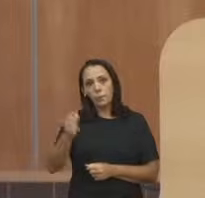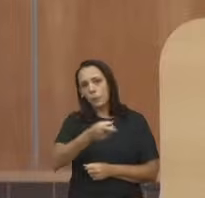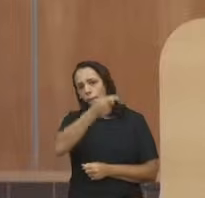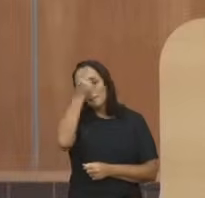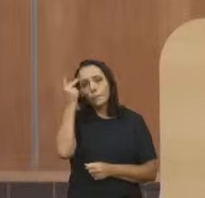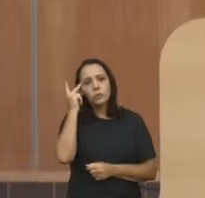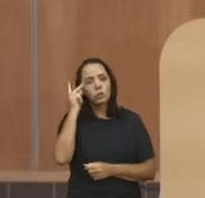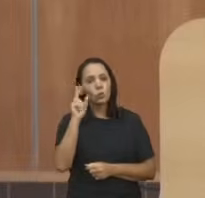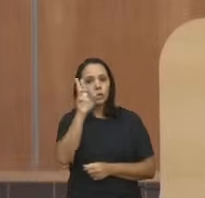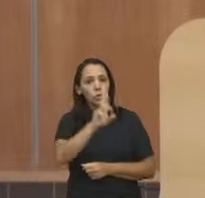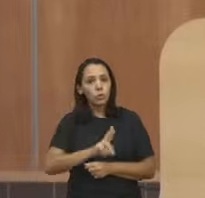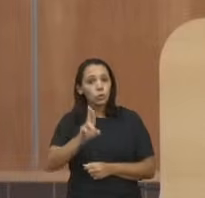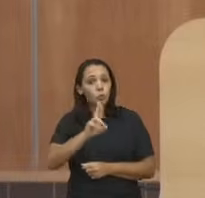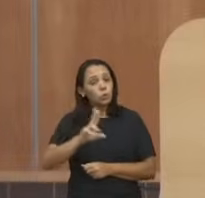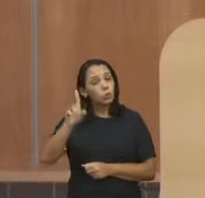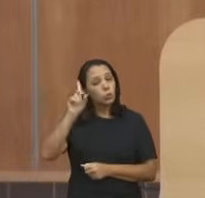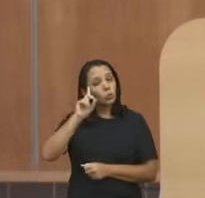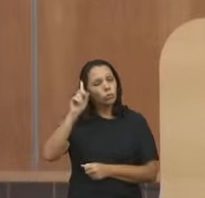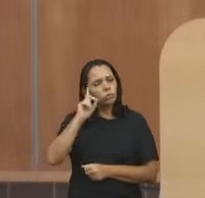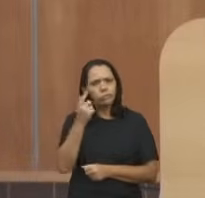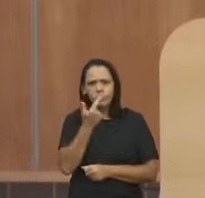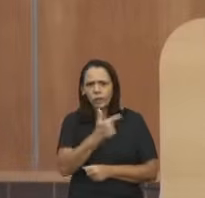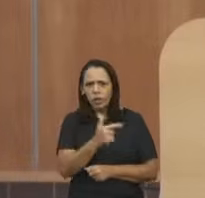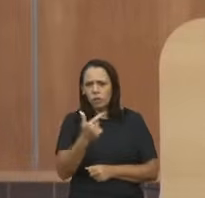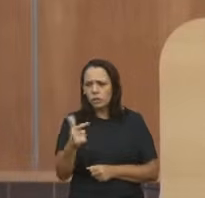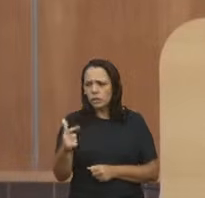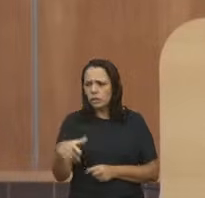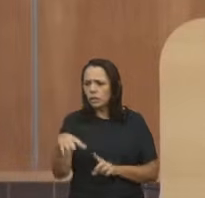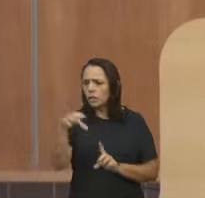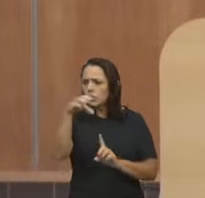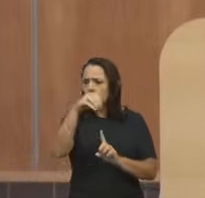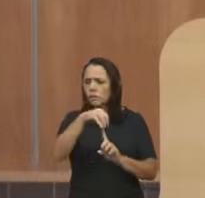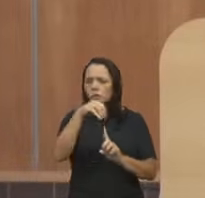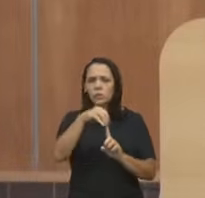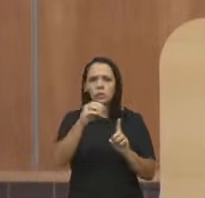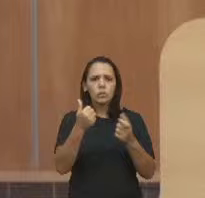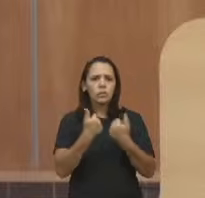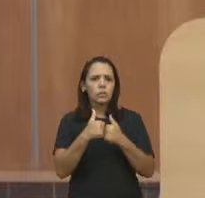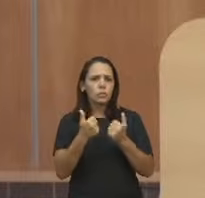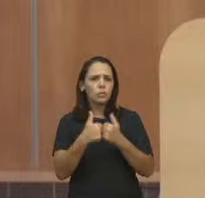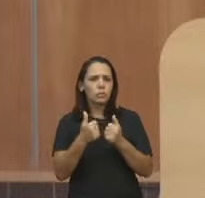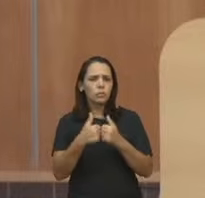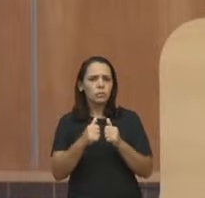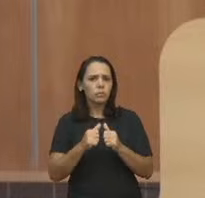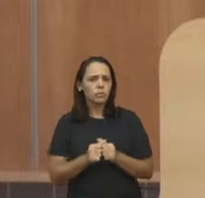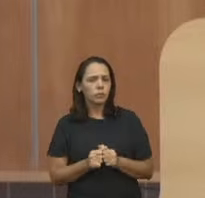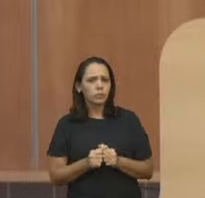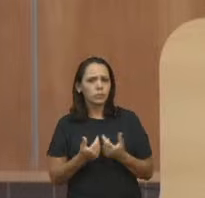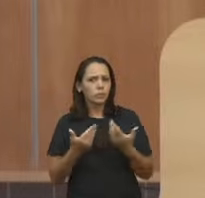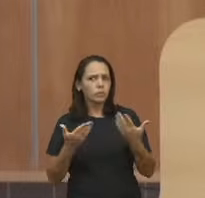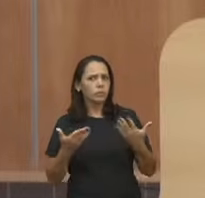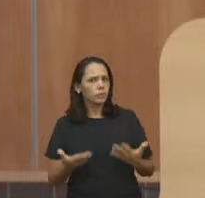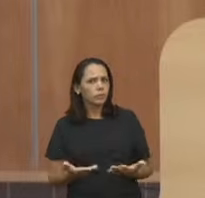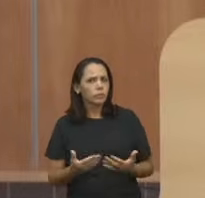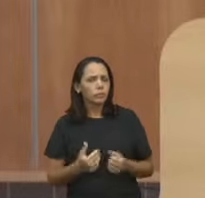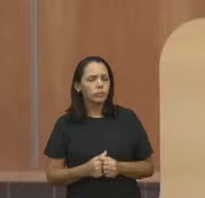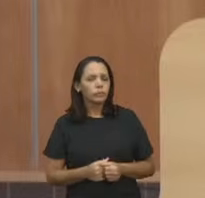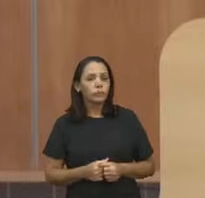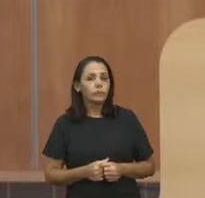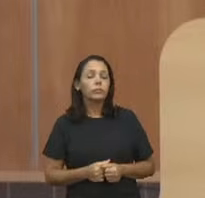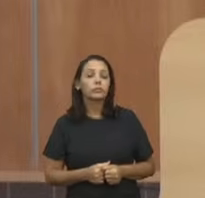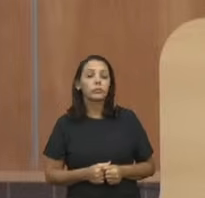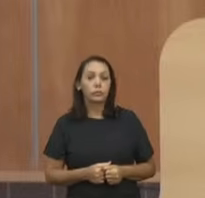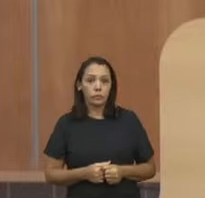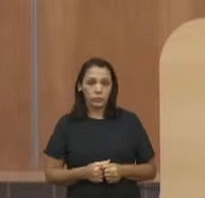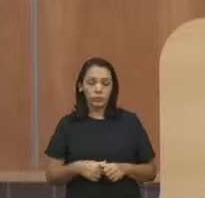usuários por dia, a gente não ter o terminal urbano para que a gente possa fazer a integração 100%. E é nesse aspecto